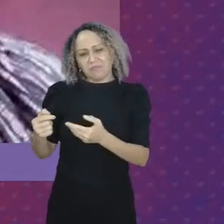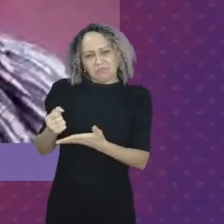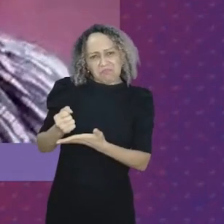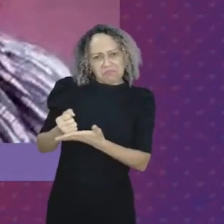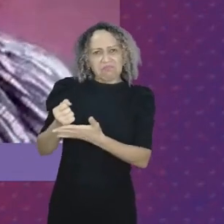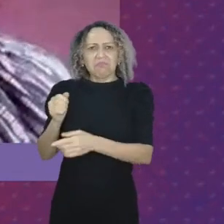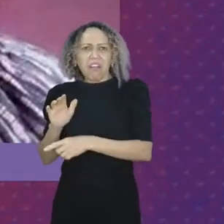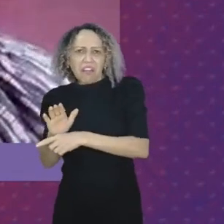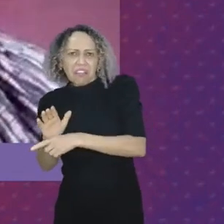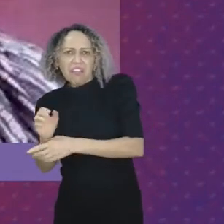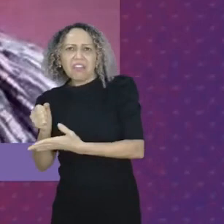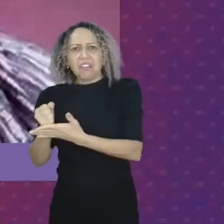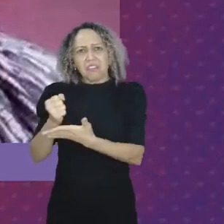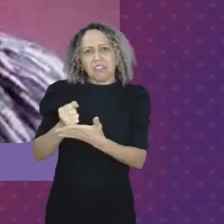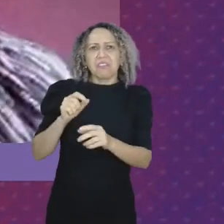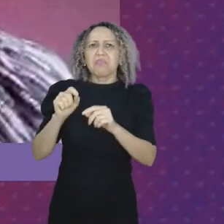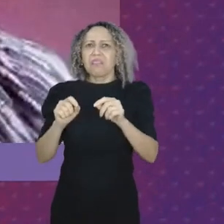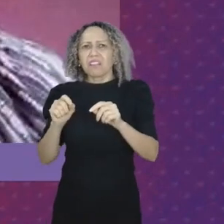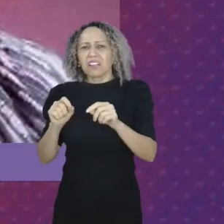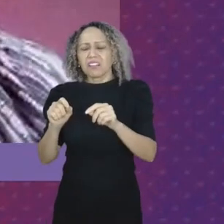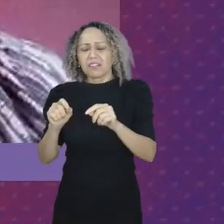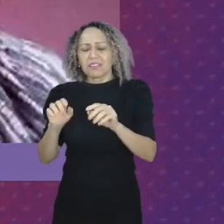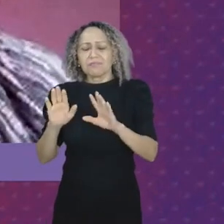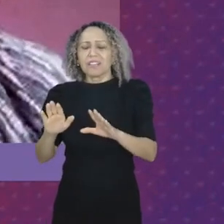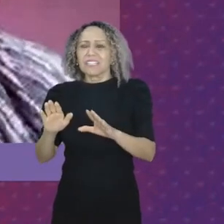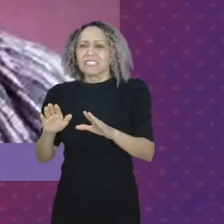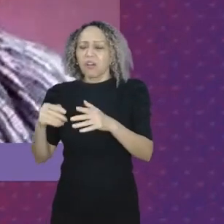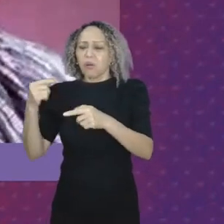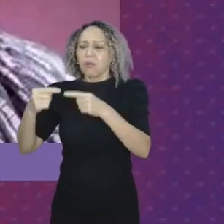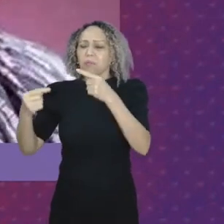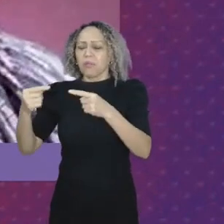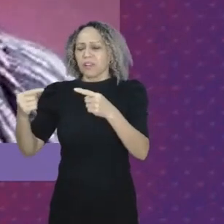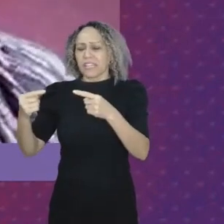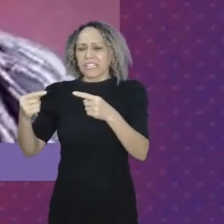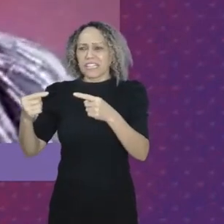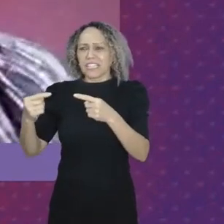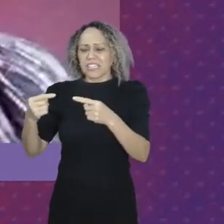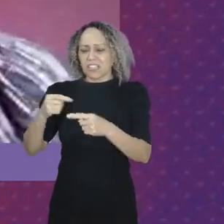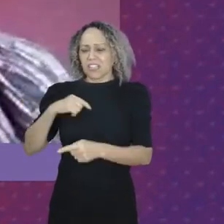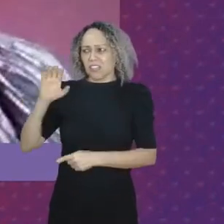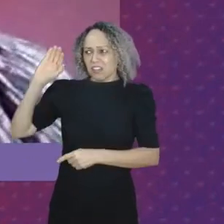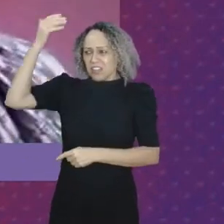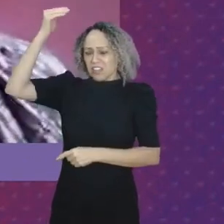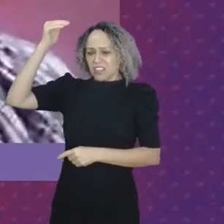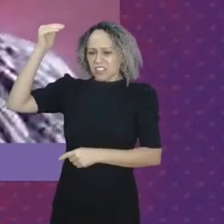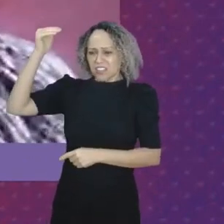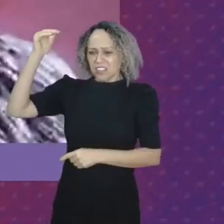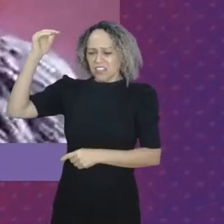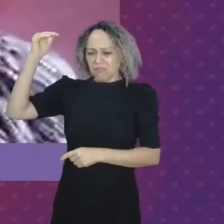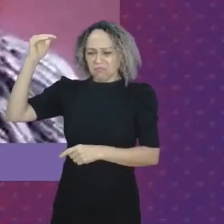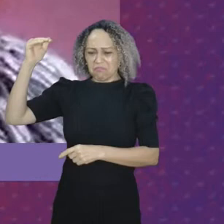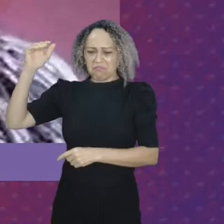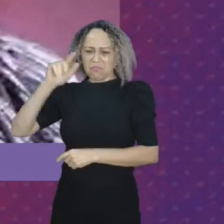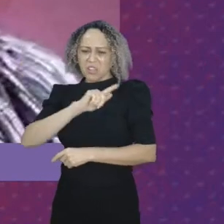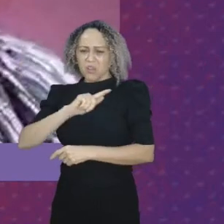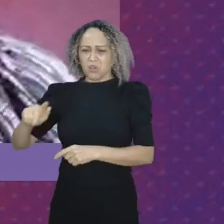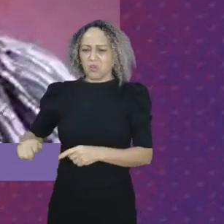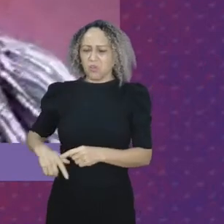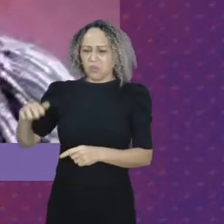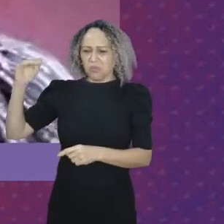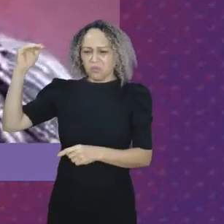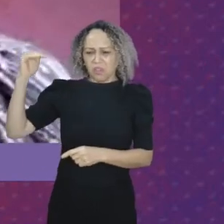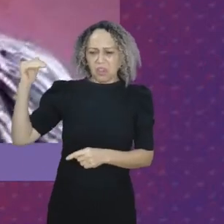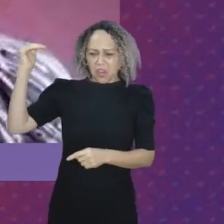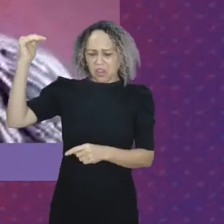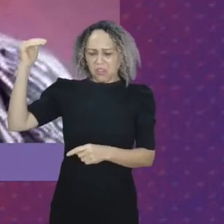políticas que vêm de cima para baixo, são políticas que não dialogam com as demandas nem do movimento social, nem da vida das mulheres de